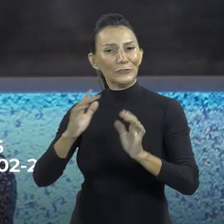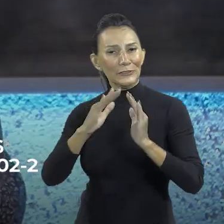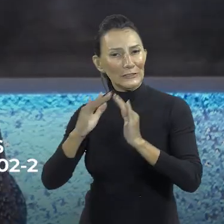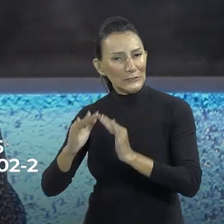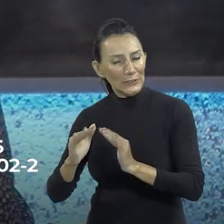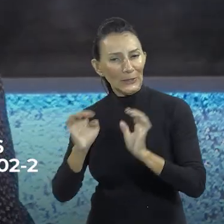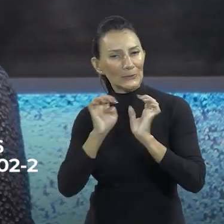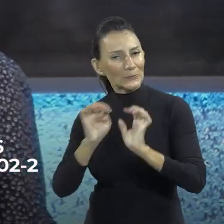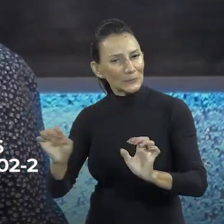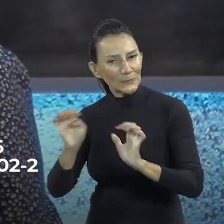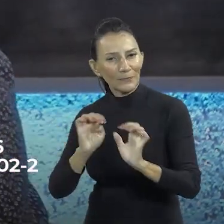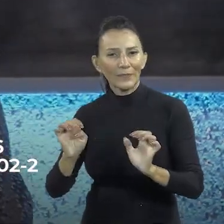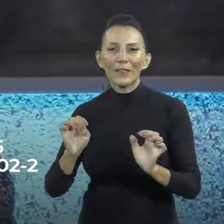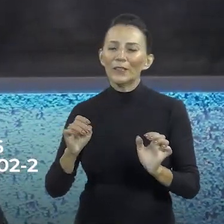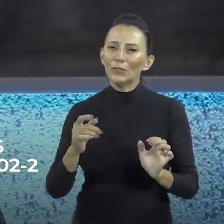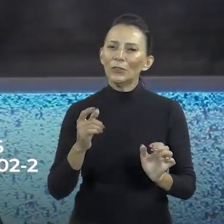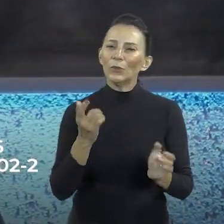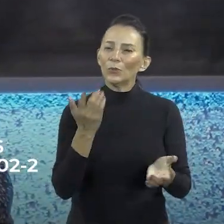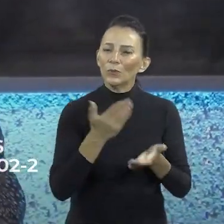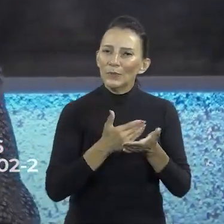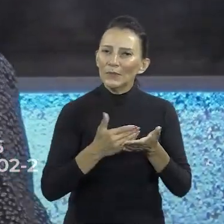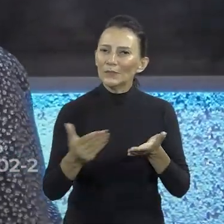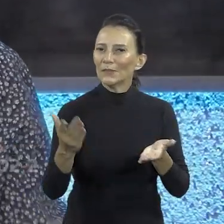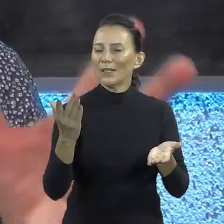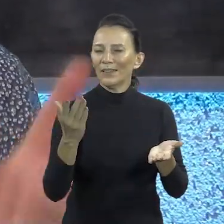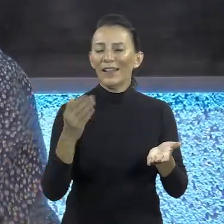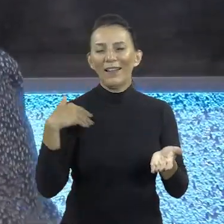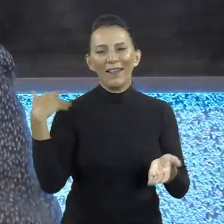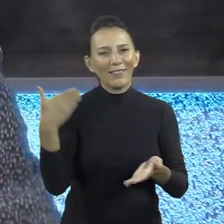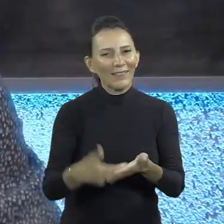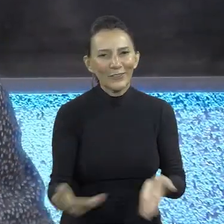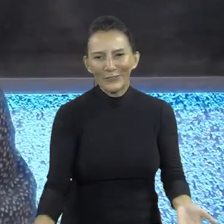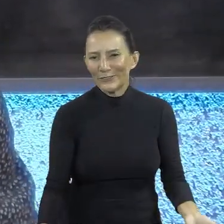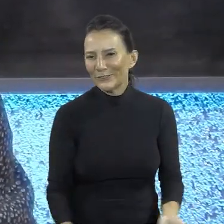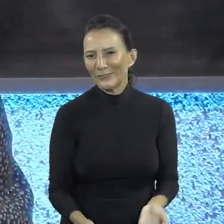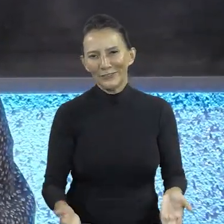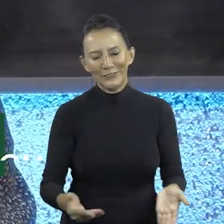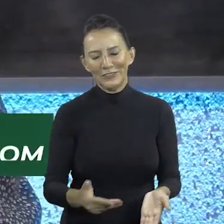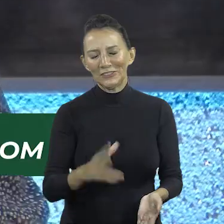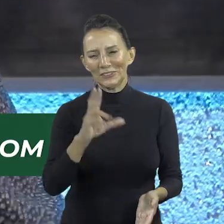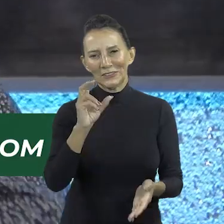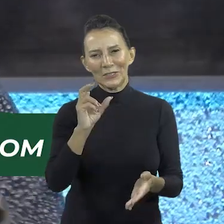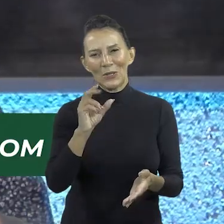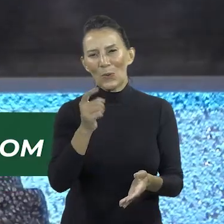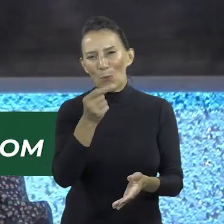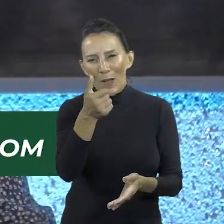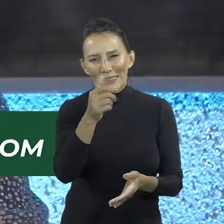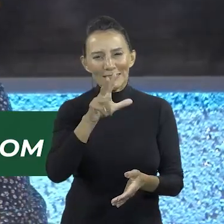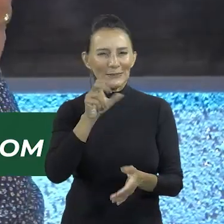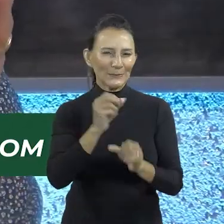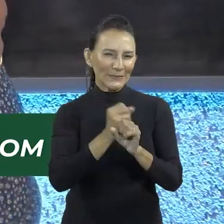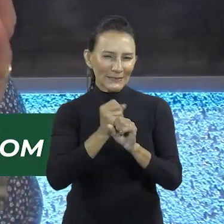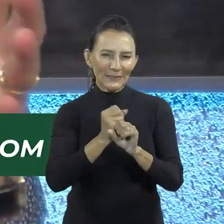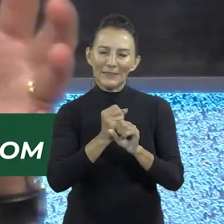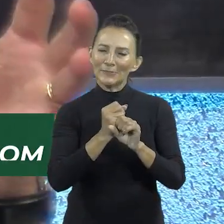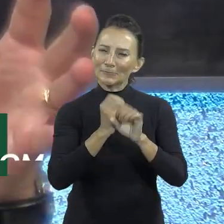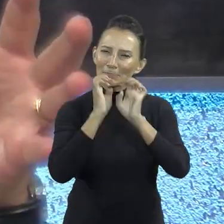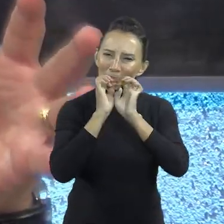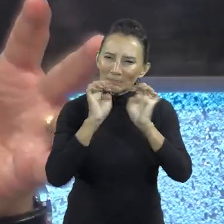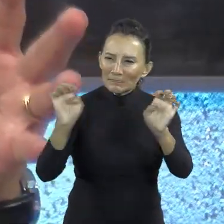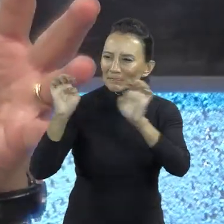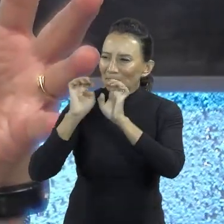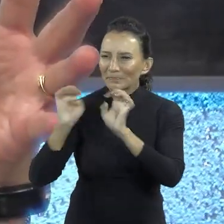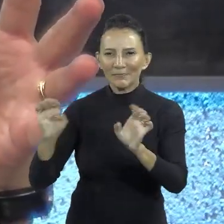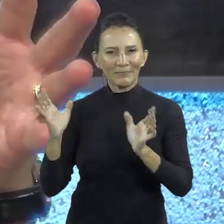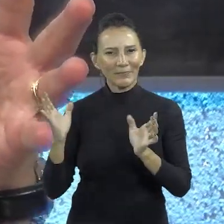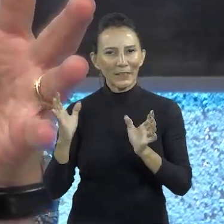Jesus, e é o que faço então até hoje, mais de 50 anos pregando o Evangelho. Então o poder de Deus é o